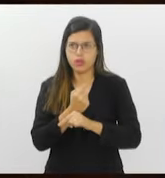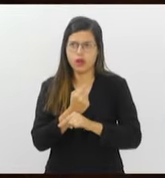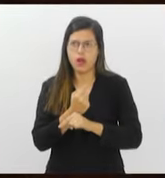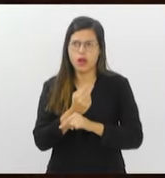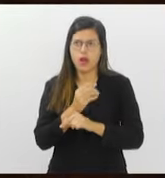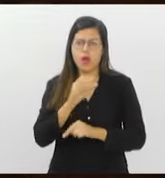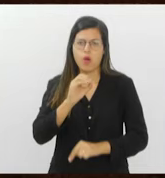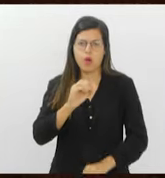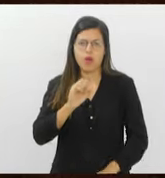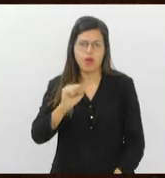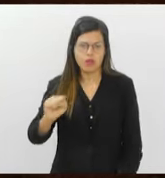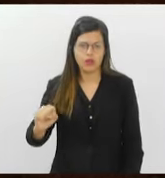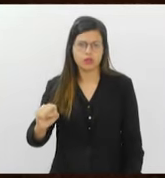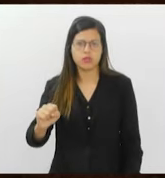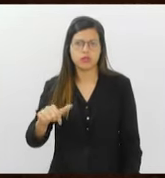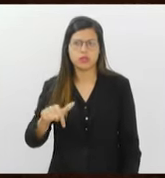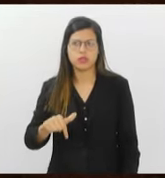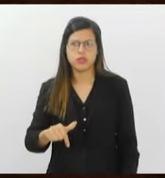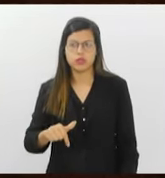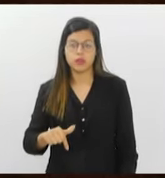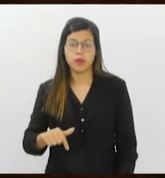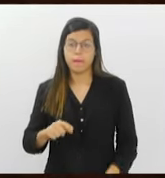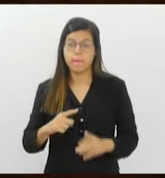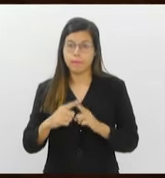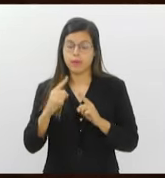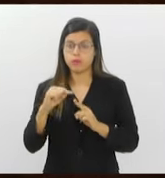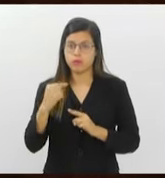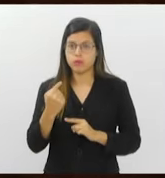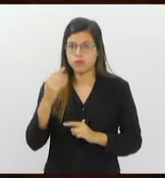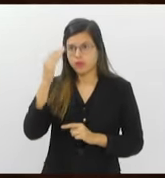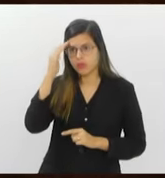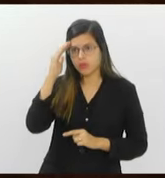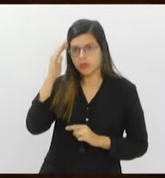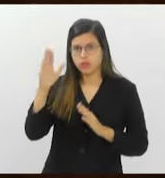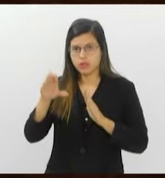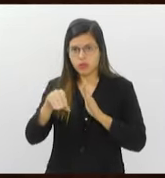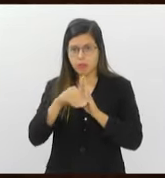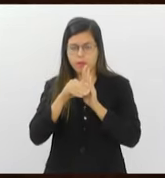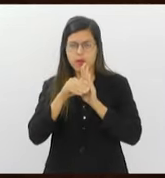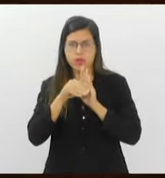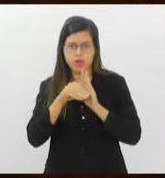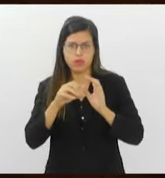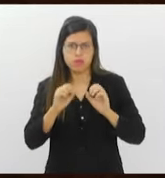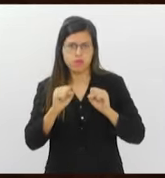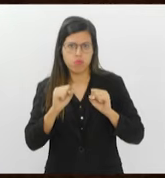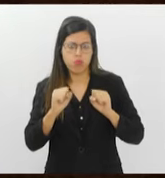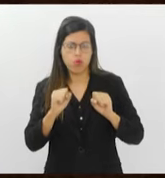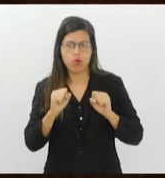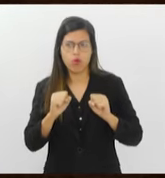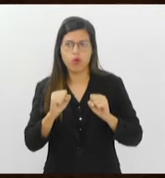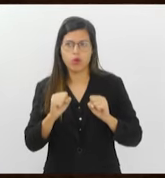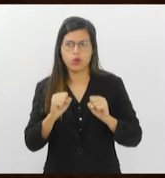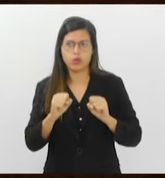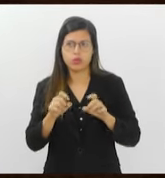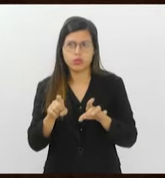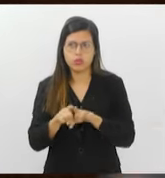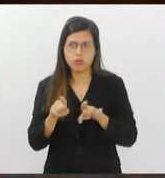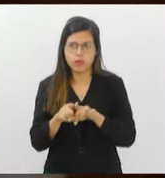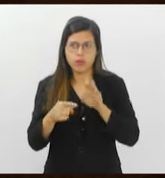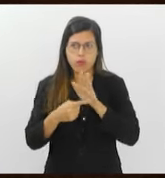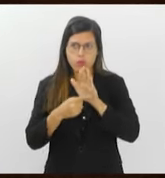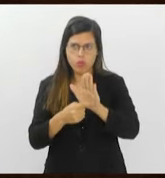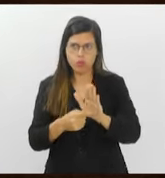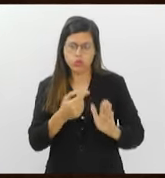contrária à extensão, mas a gente entende que uma dessas emendas pode se somar ao espírito dessa sinalização que o governo